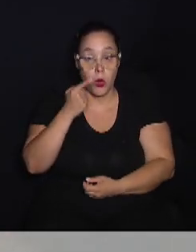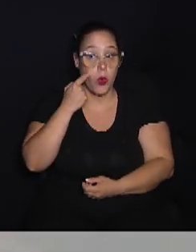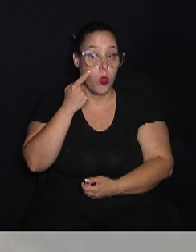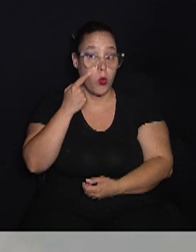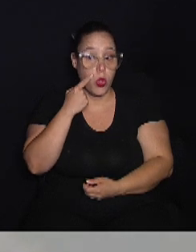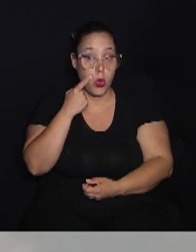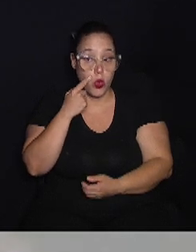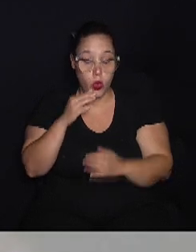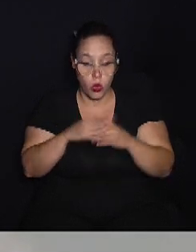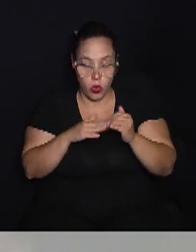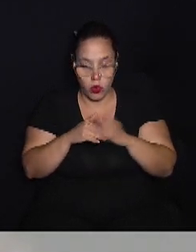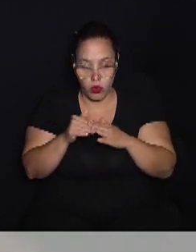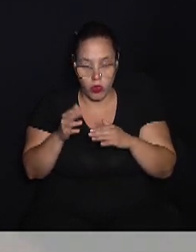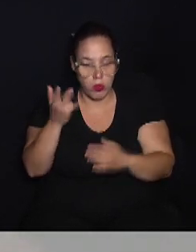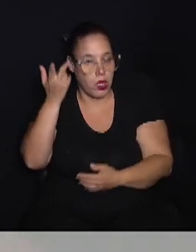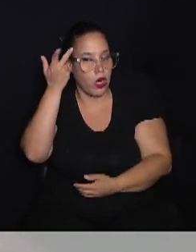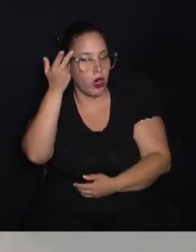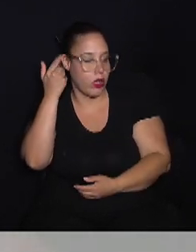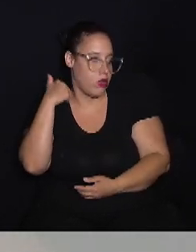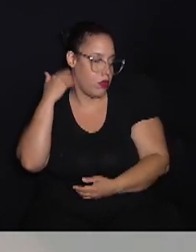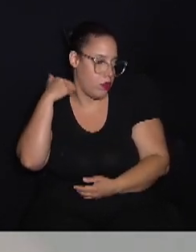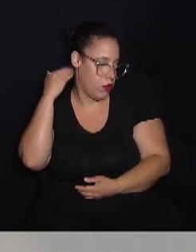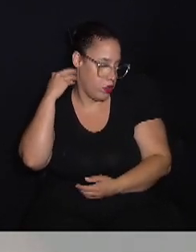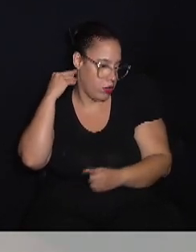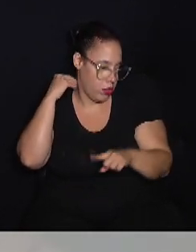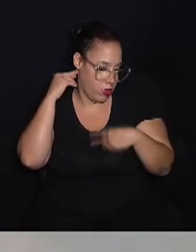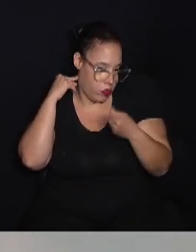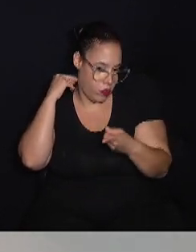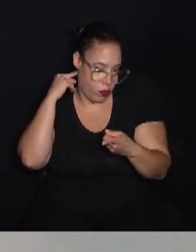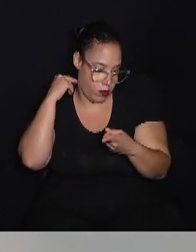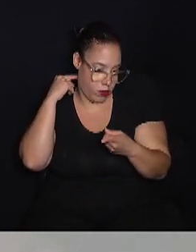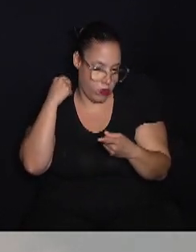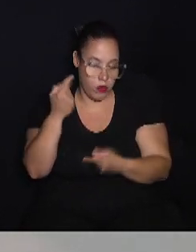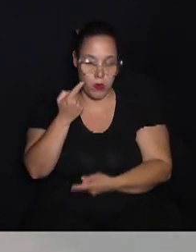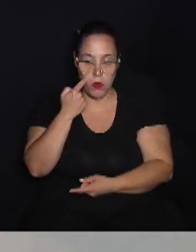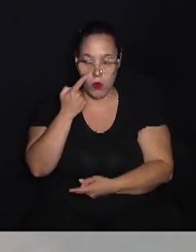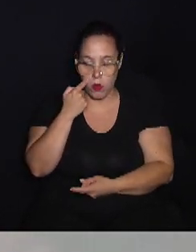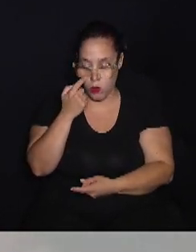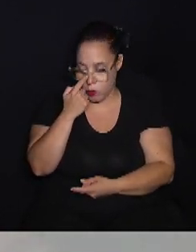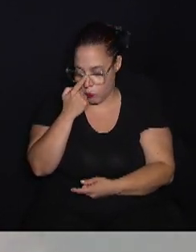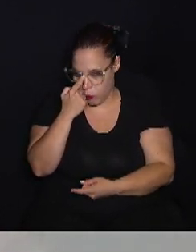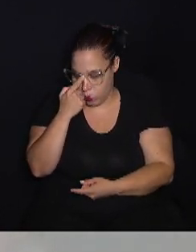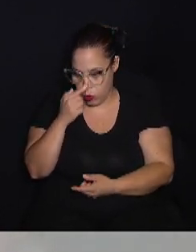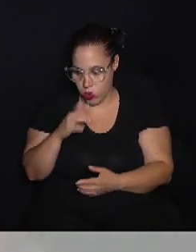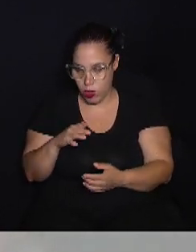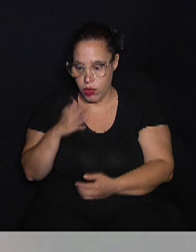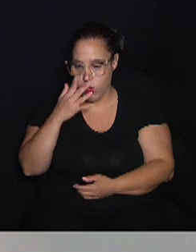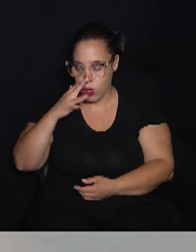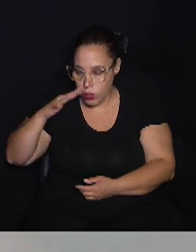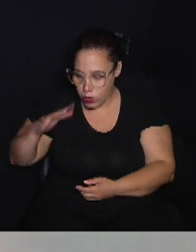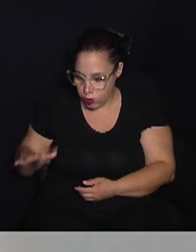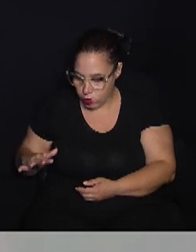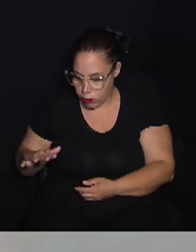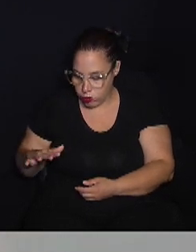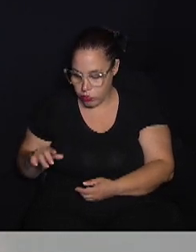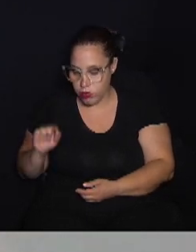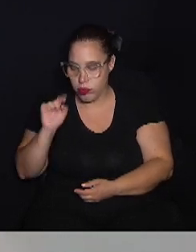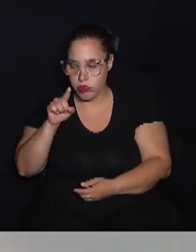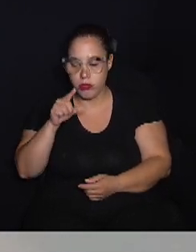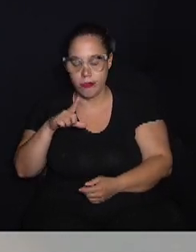produtos mais naturais a outra é ficar de olho em produtos de linhas infantis Mas isso